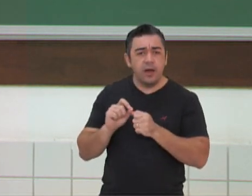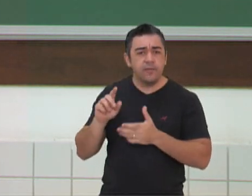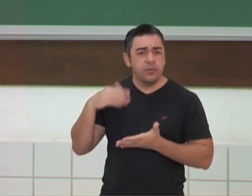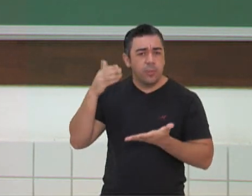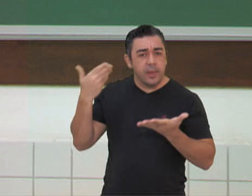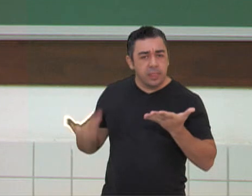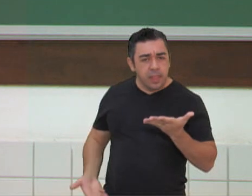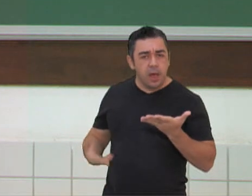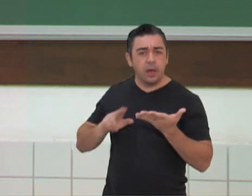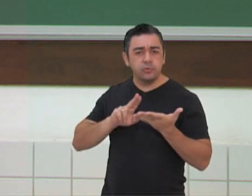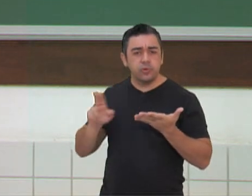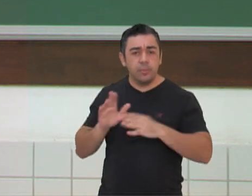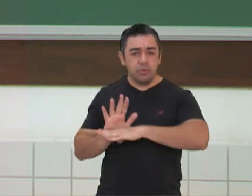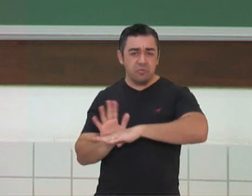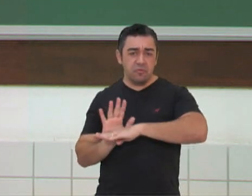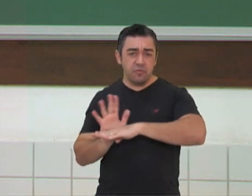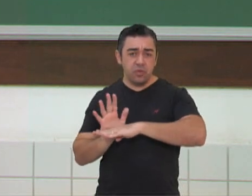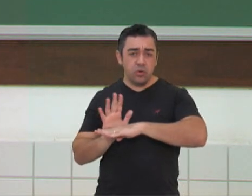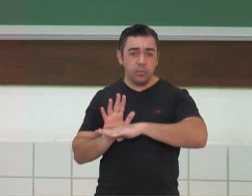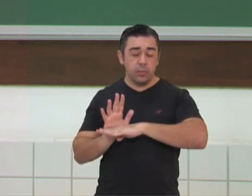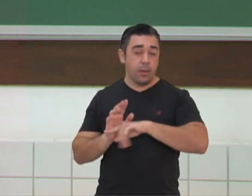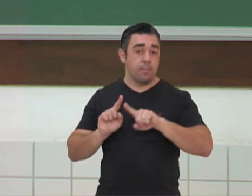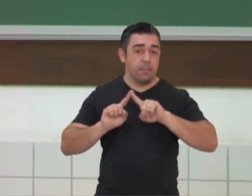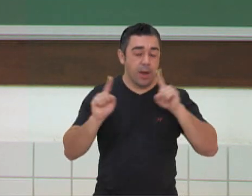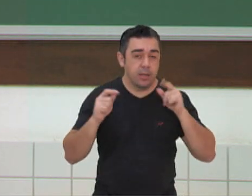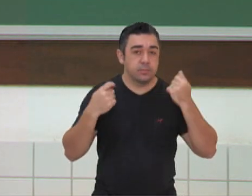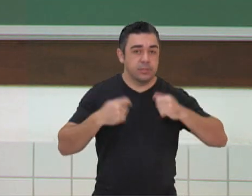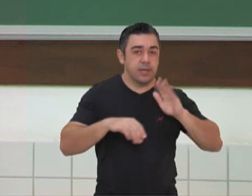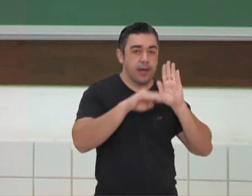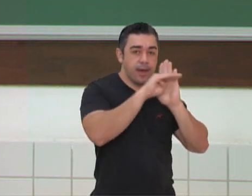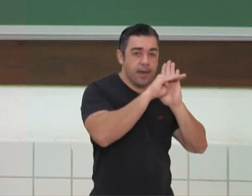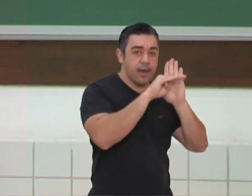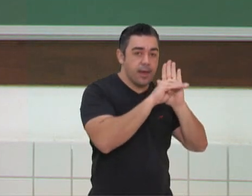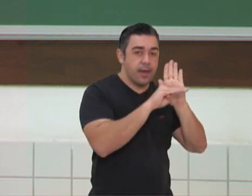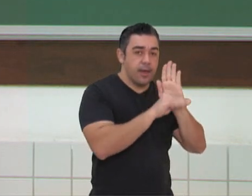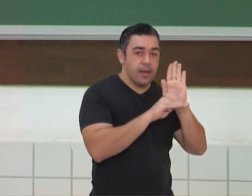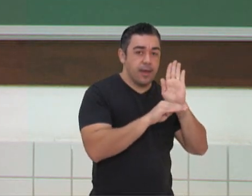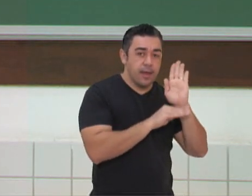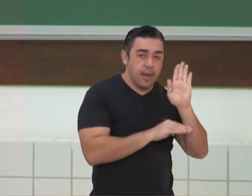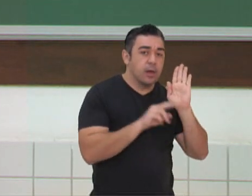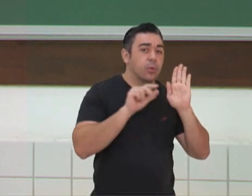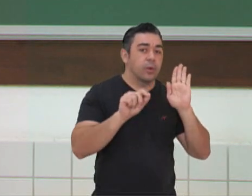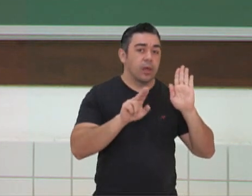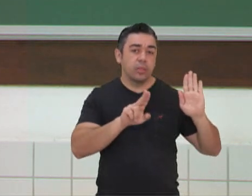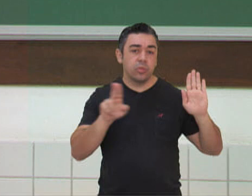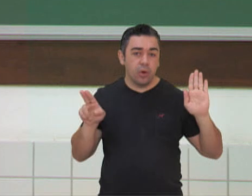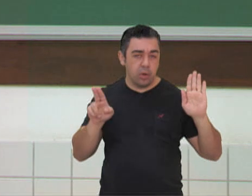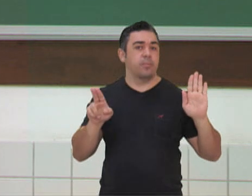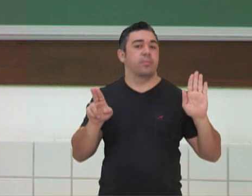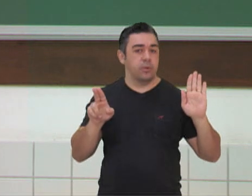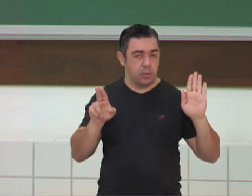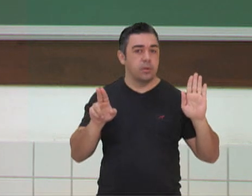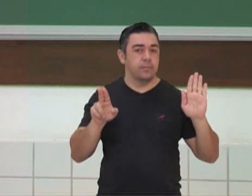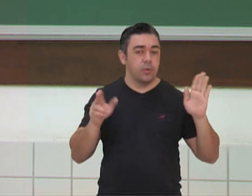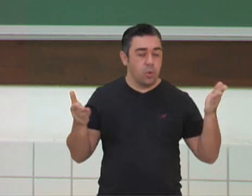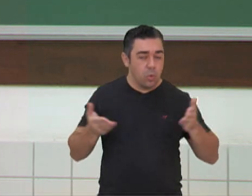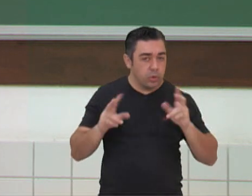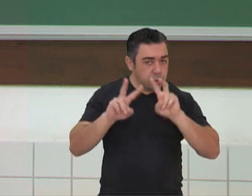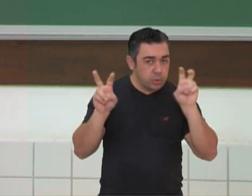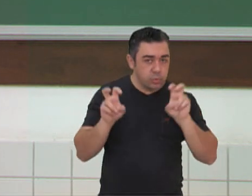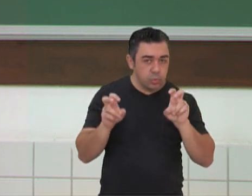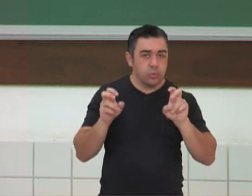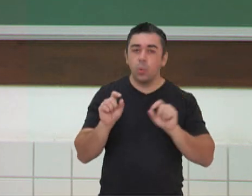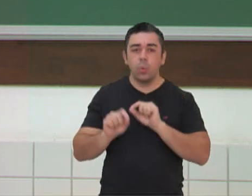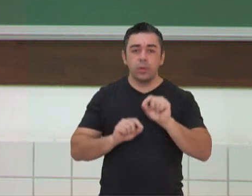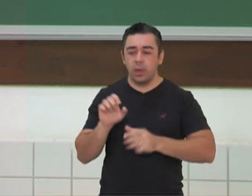acontecer isso? Pode, desde que siga as regras de nomenclatura. E a gente vai falar de algumas coisas, sobre esse assunto na aula de hoje. O que